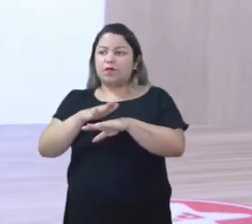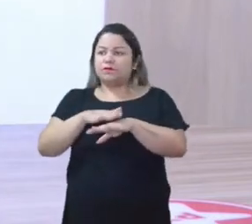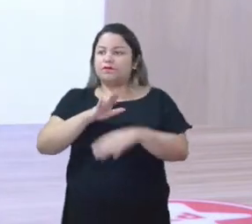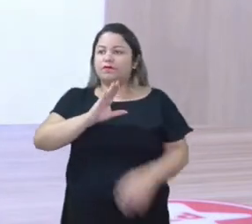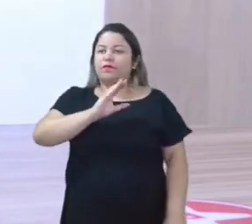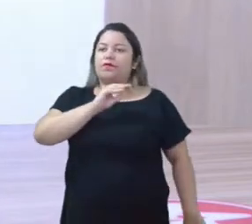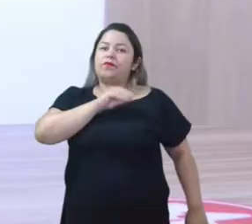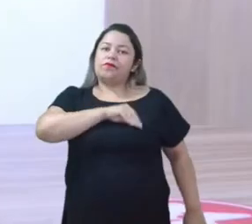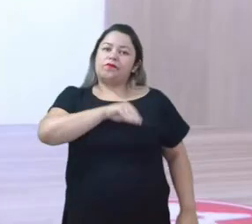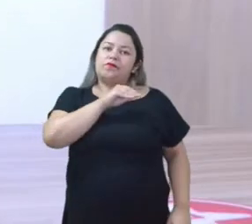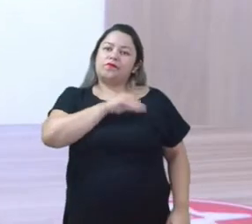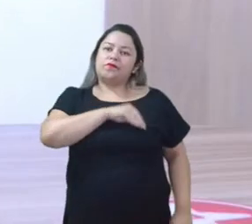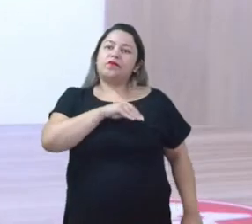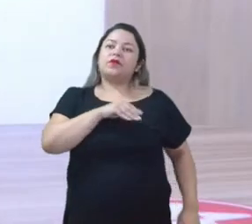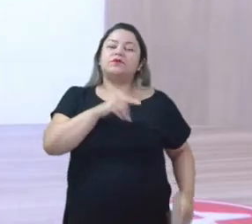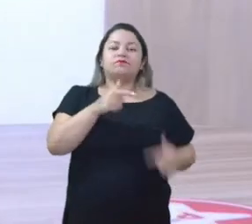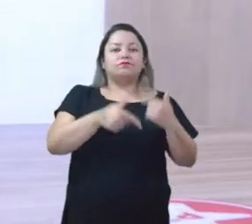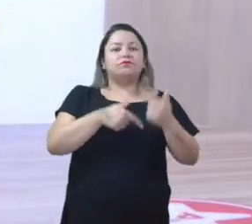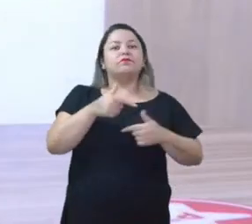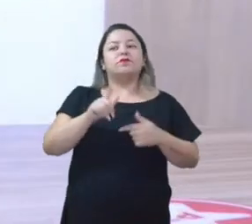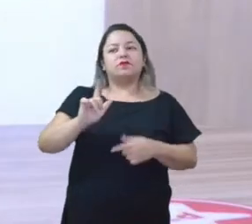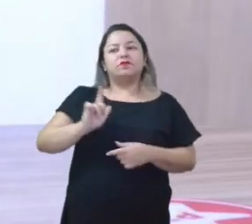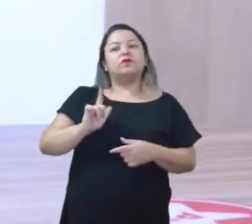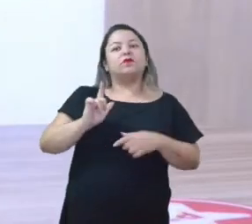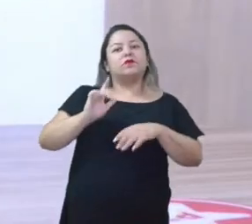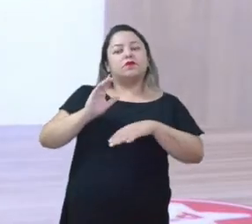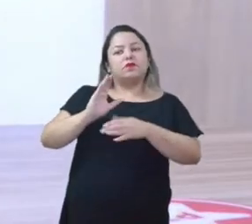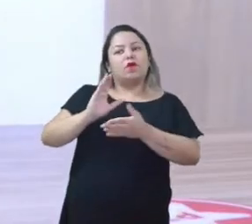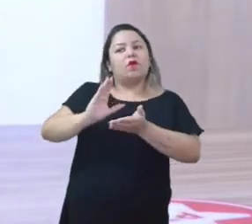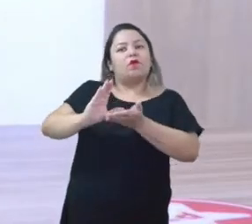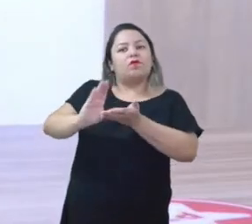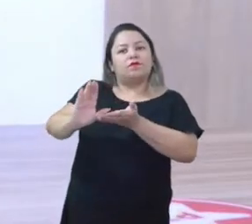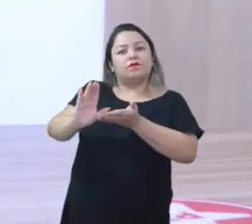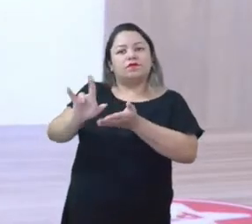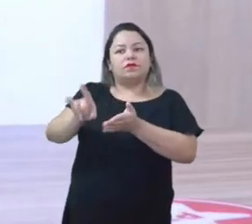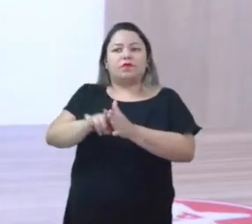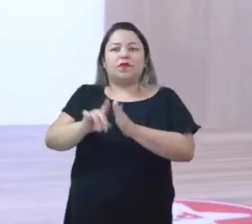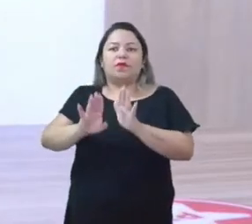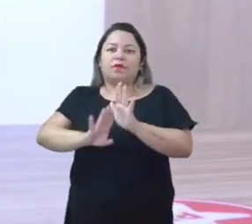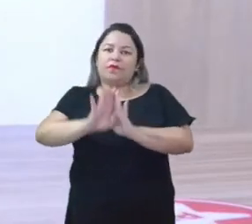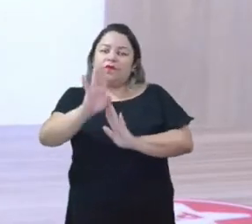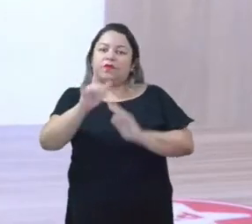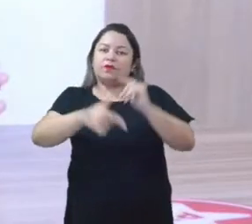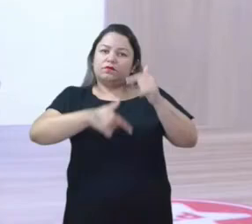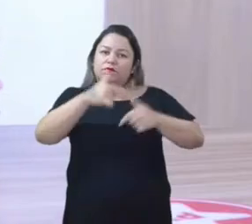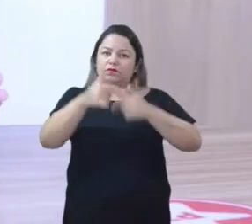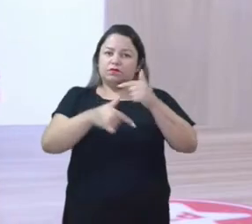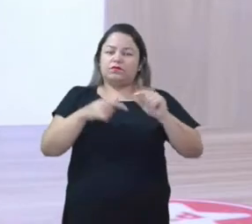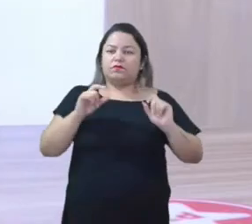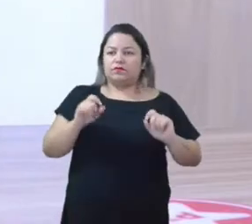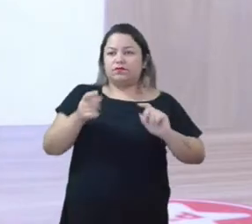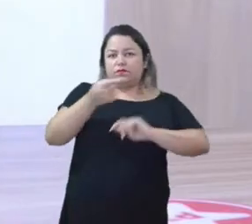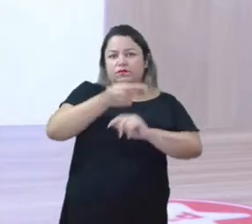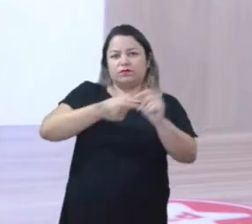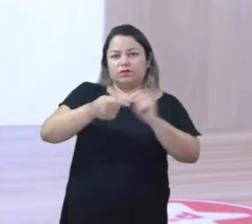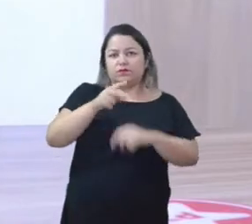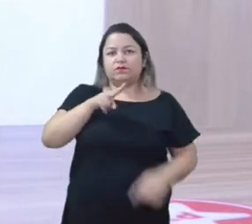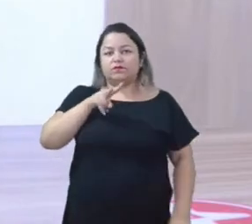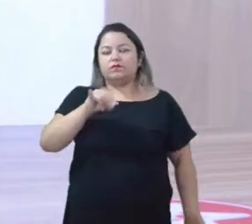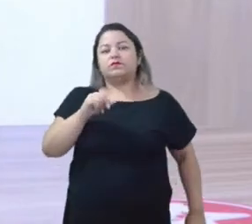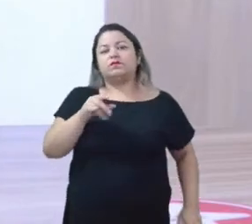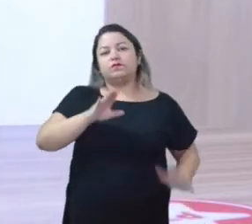que produzir, mas tem que distribuir. Isso, aumentando a renda média do trabalhador brasileiro, a economia vai crescer de